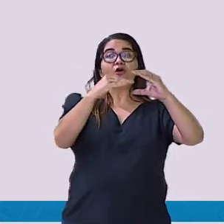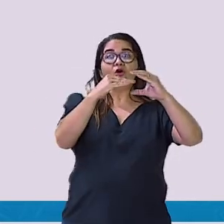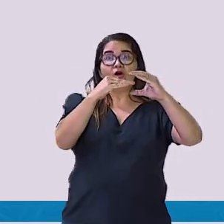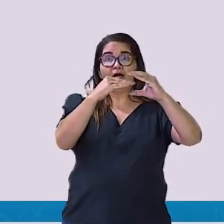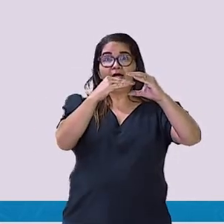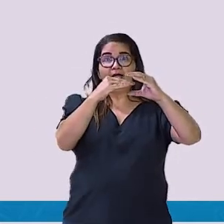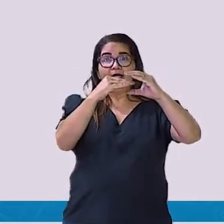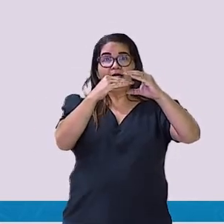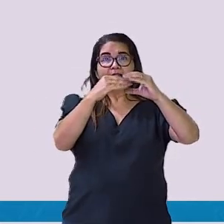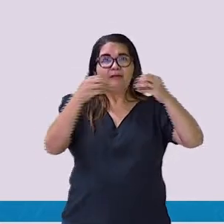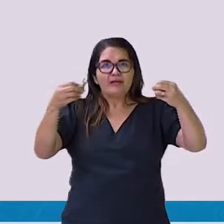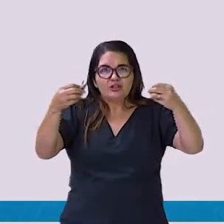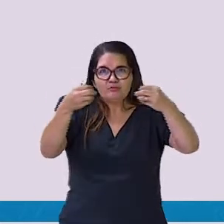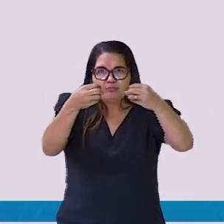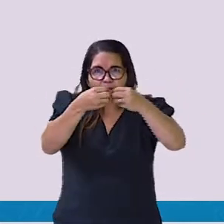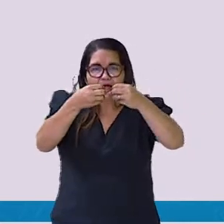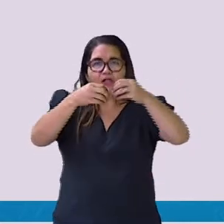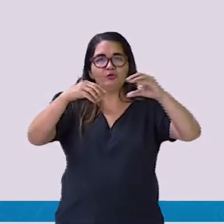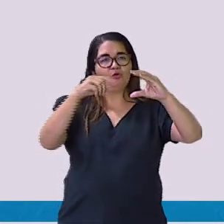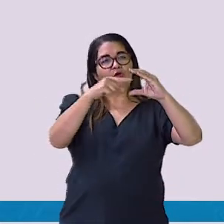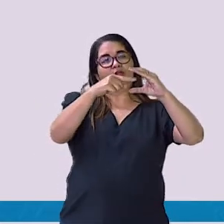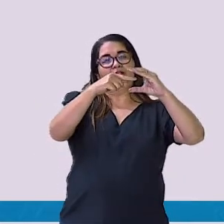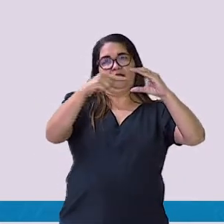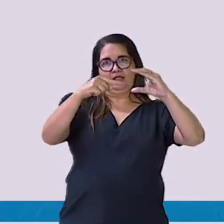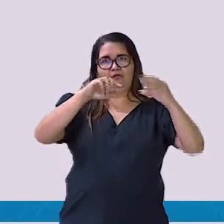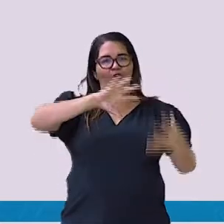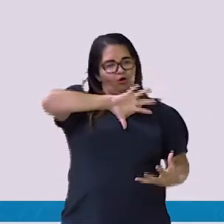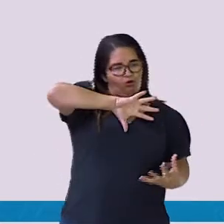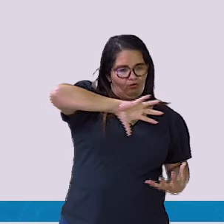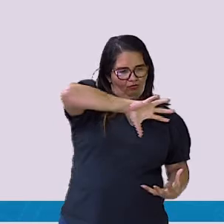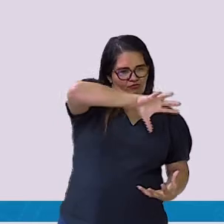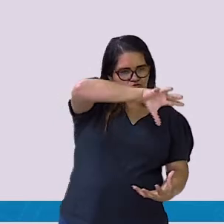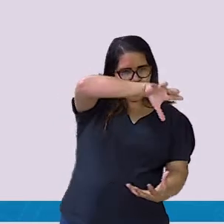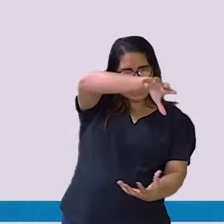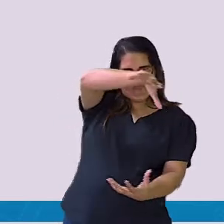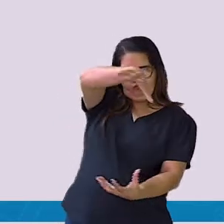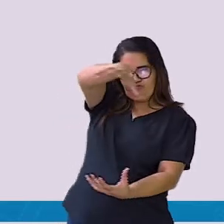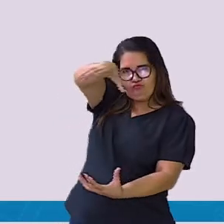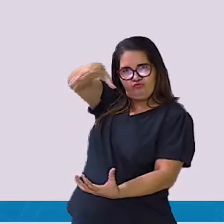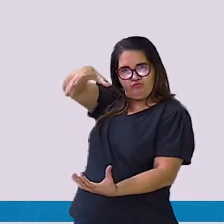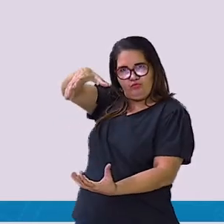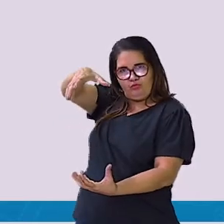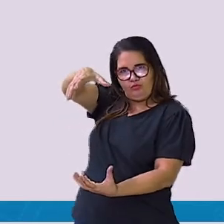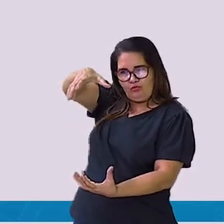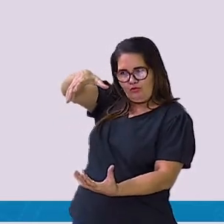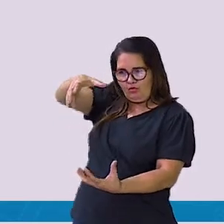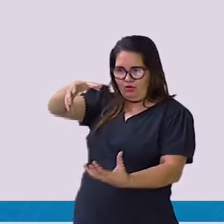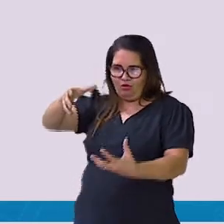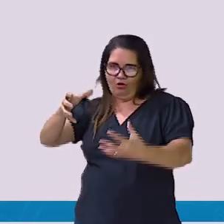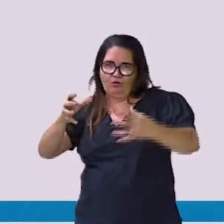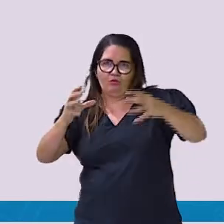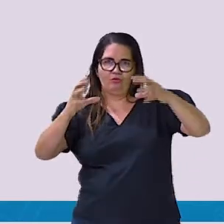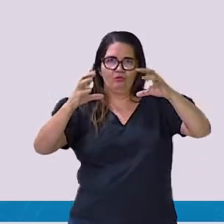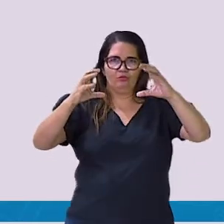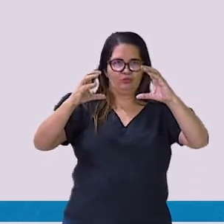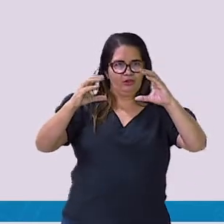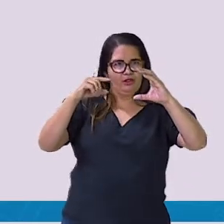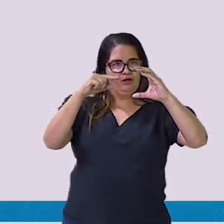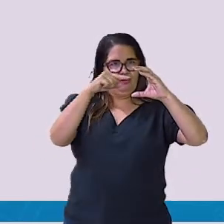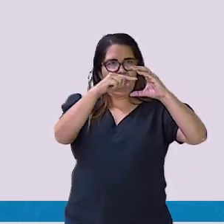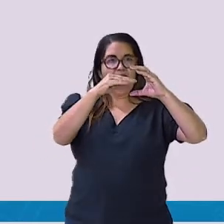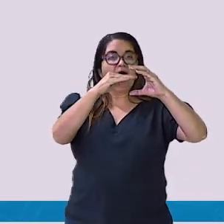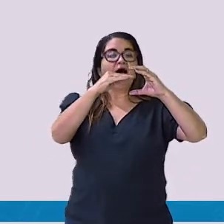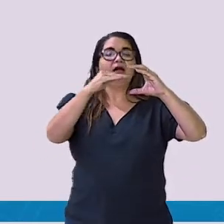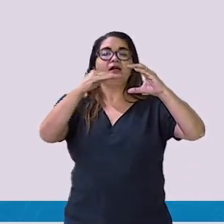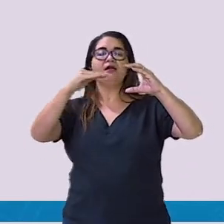Tá aqui, ó. Tá? Ou, perdão, Trópico de Câncer aqui, né? Tô errando aqui, pessoal. Aqui, ó,